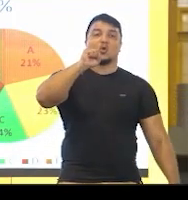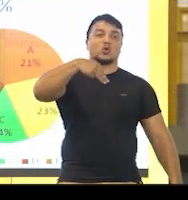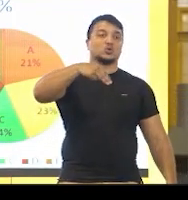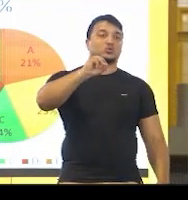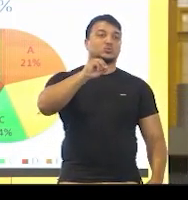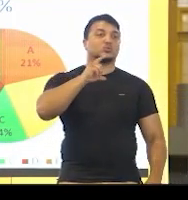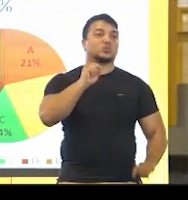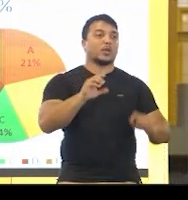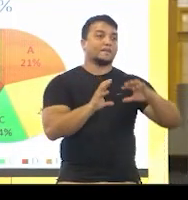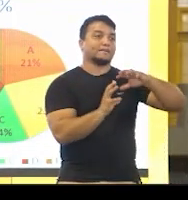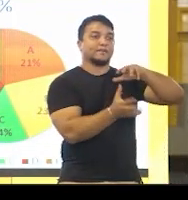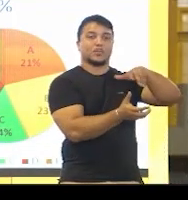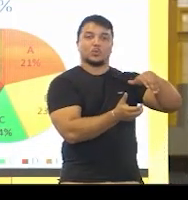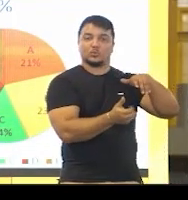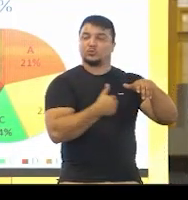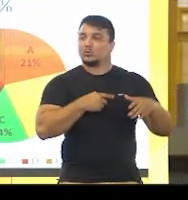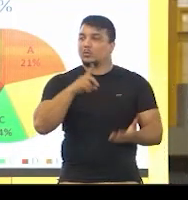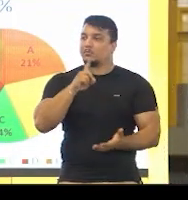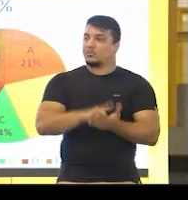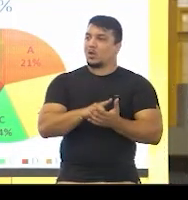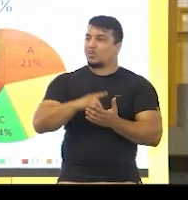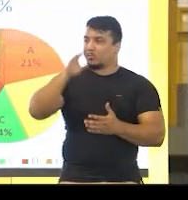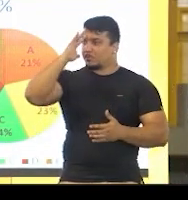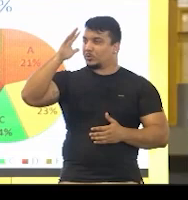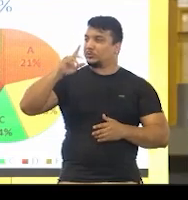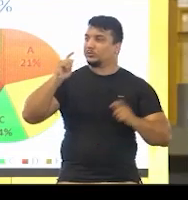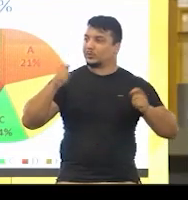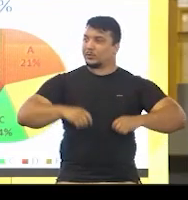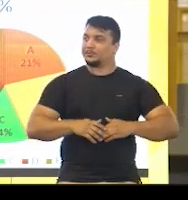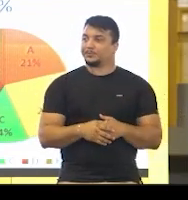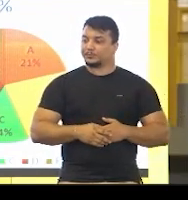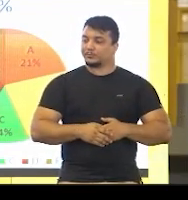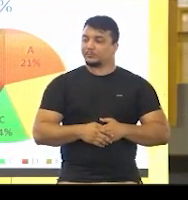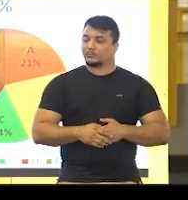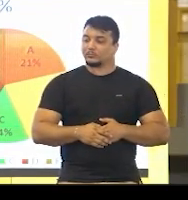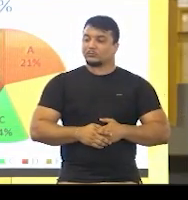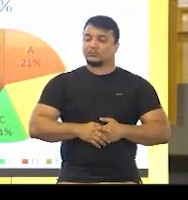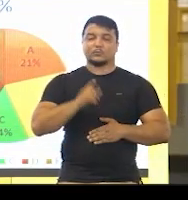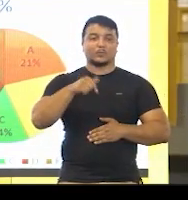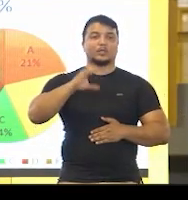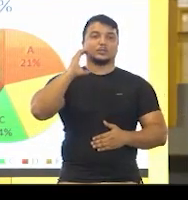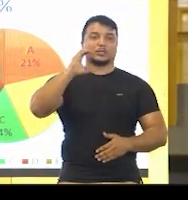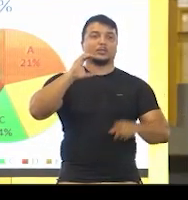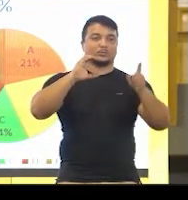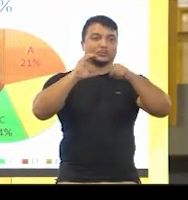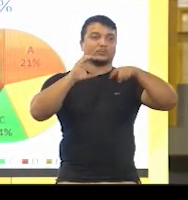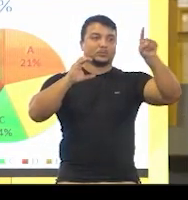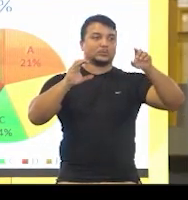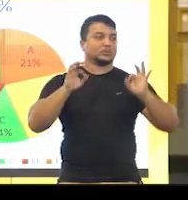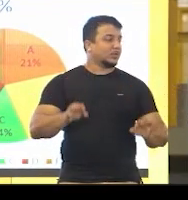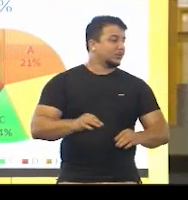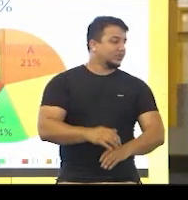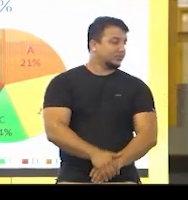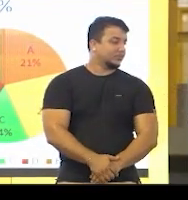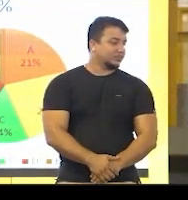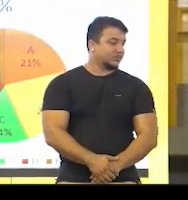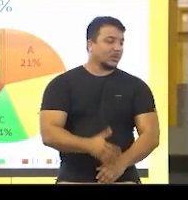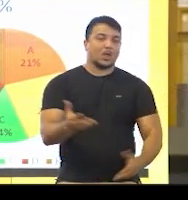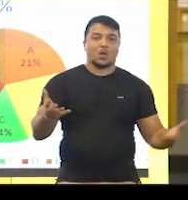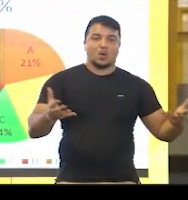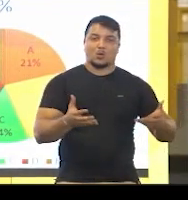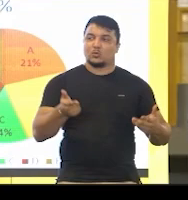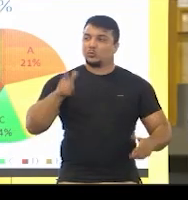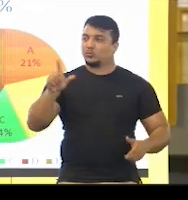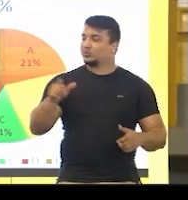cosmo? O mundo, a realidade sensível. Então, nossa alternativa correta, alternativa C. Beleza? Vem GG